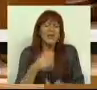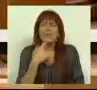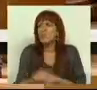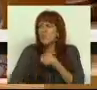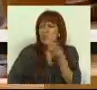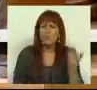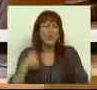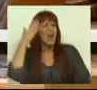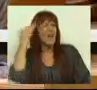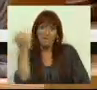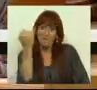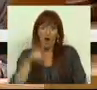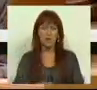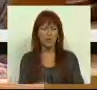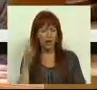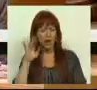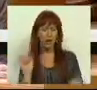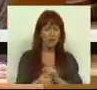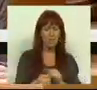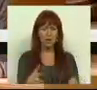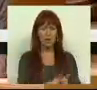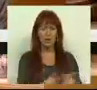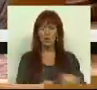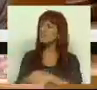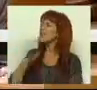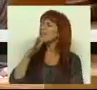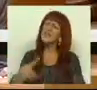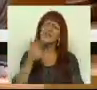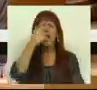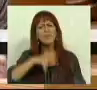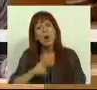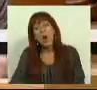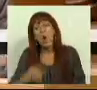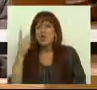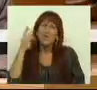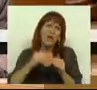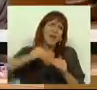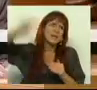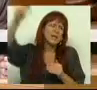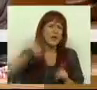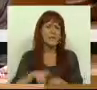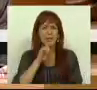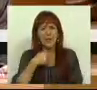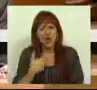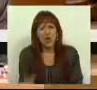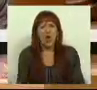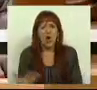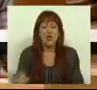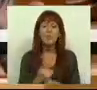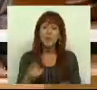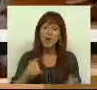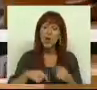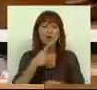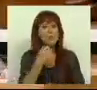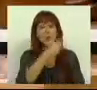tantos pressupostos falsos e deturpadores da realidade, sugerido aos portugueses que andamos a viver acima das nossas possibilidades porque